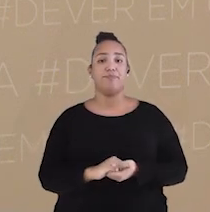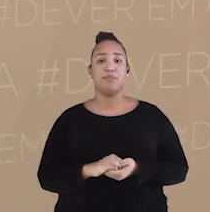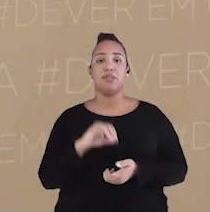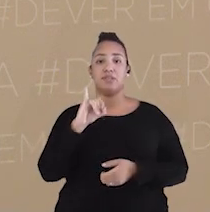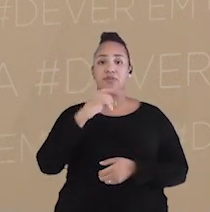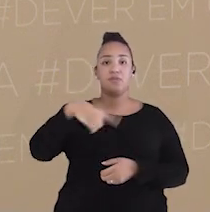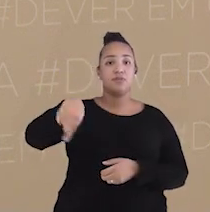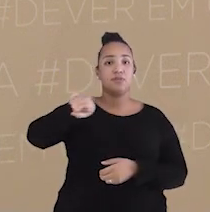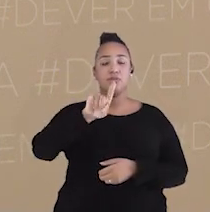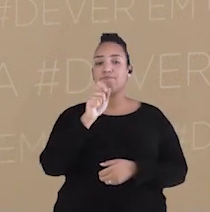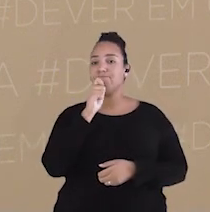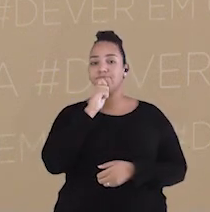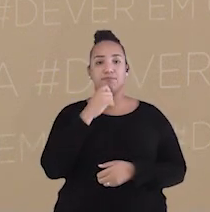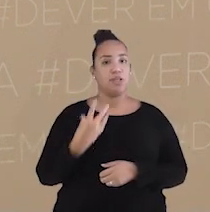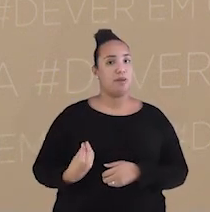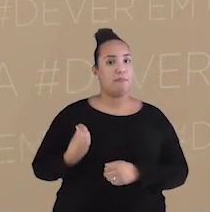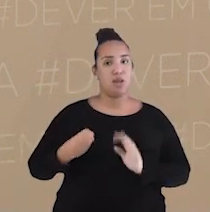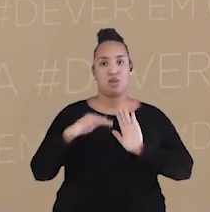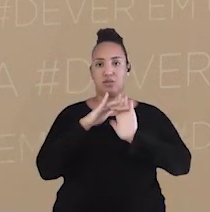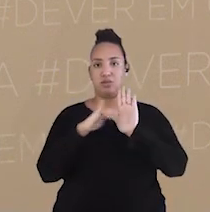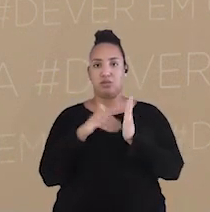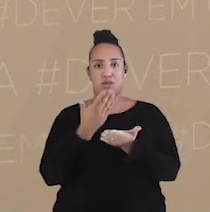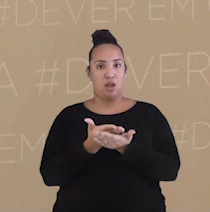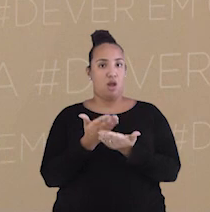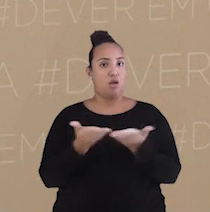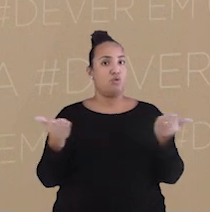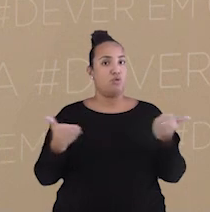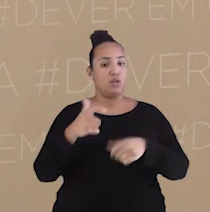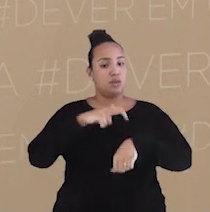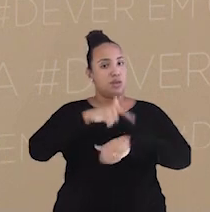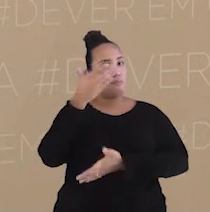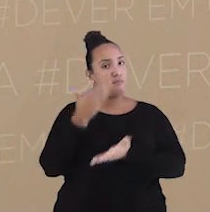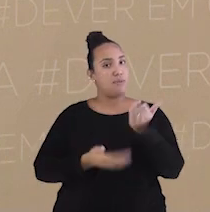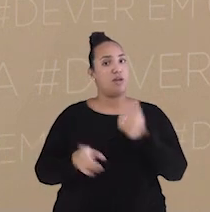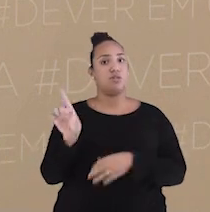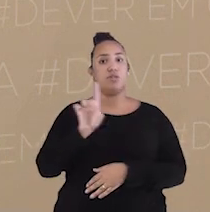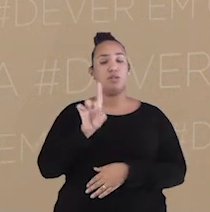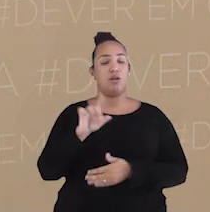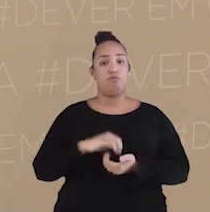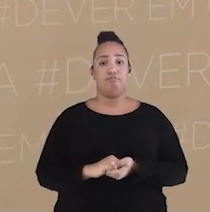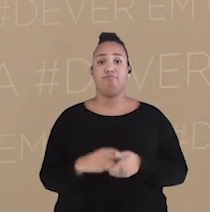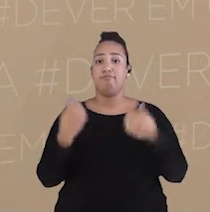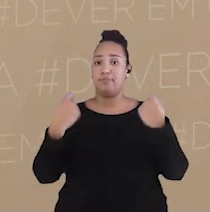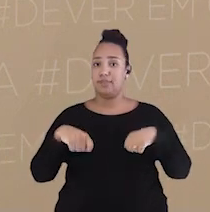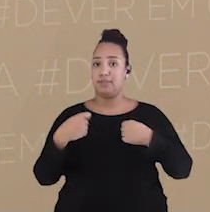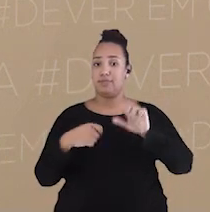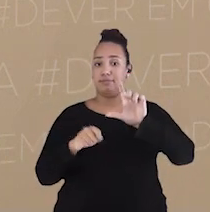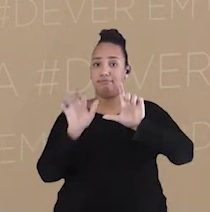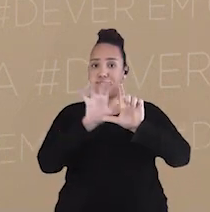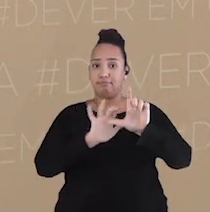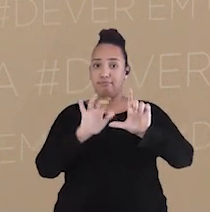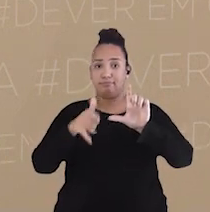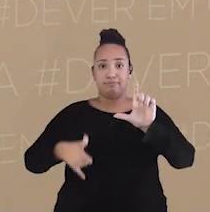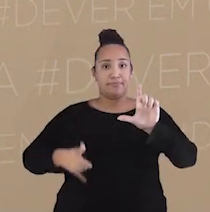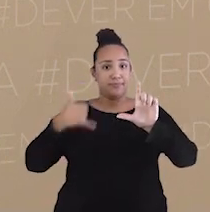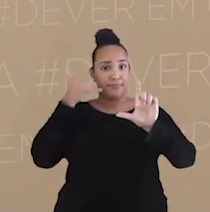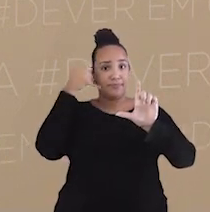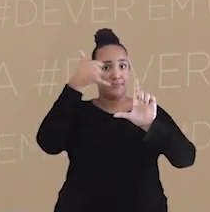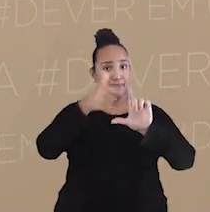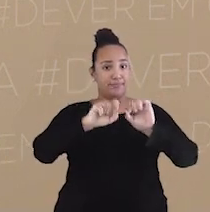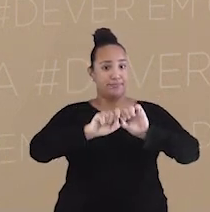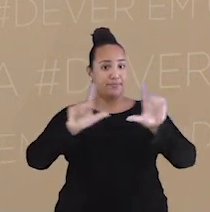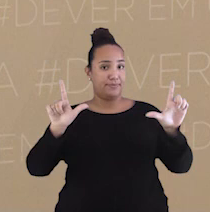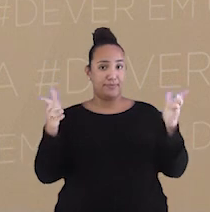que vimos hoje, se você ainda não marcou presença na nossa aula, não perde tempo. Basta apontar a câmera do seu celular para o QR Code que